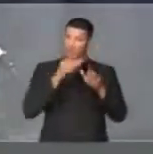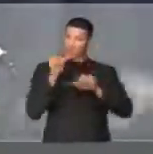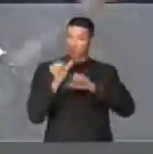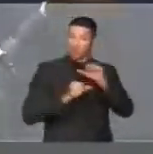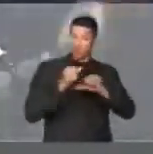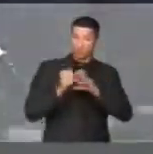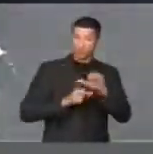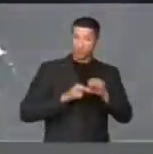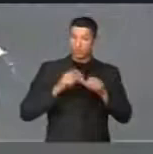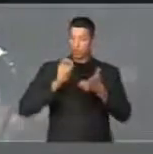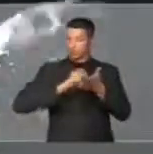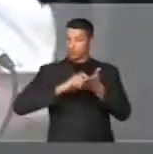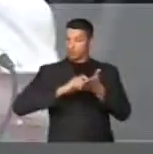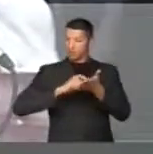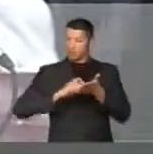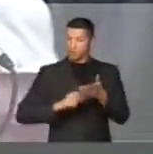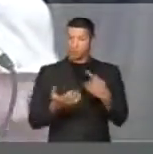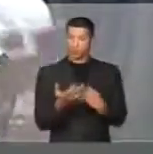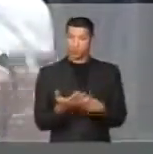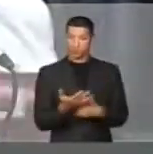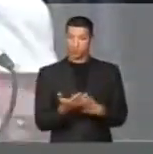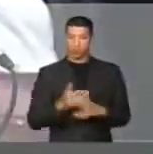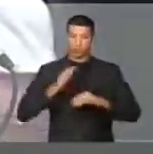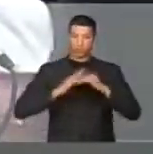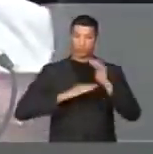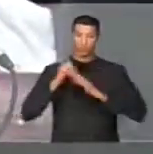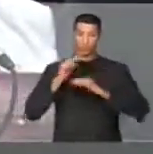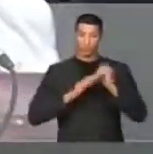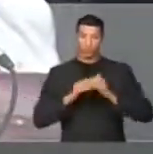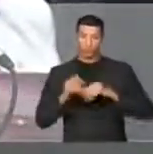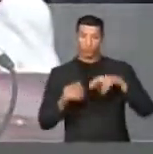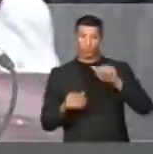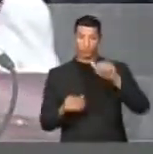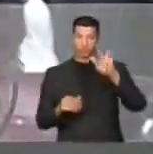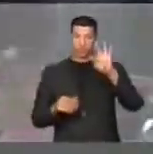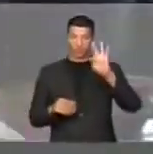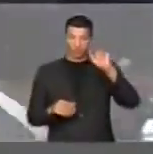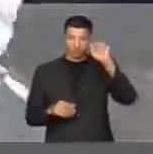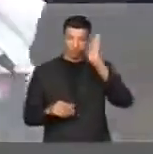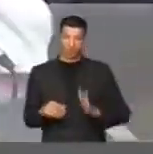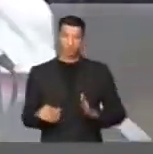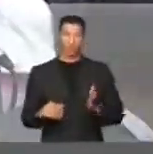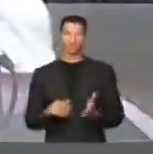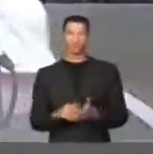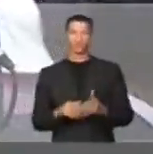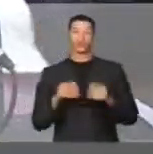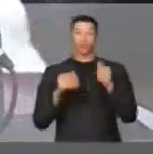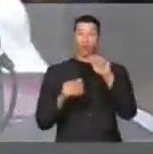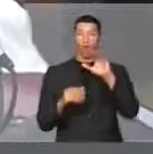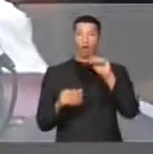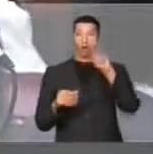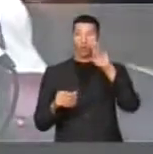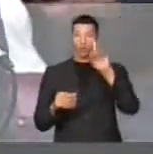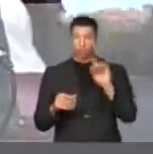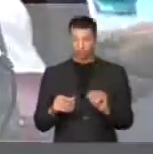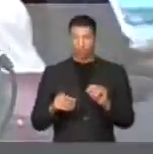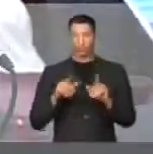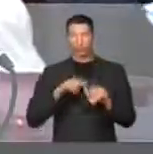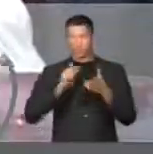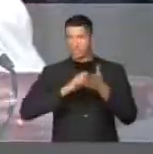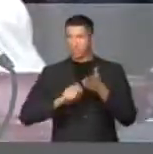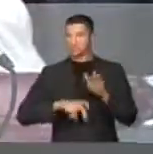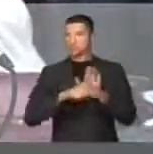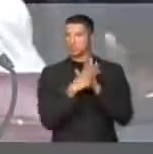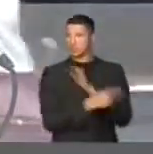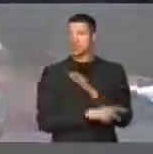adiado a assinatura do acordo sobre a produção de nafta no Brasil. O acordo é a assinatura desse